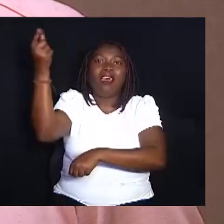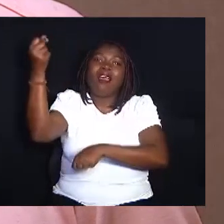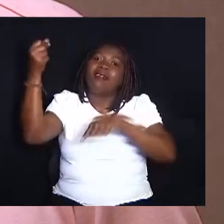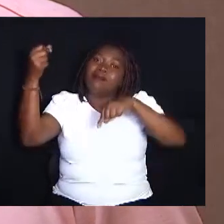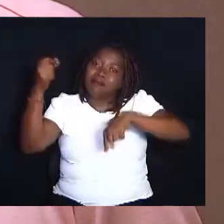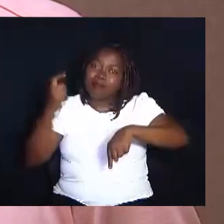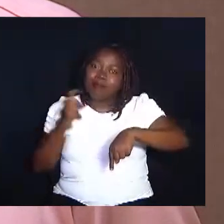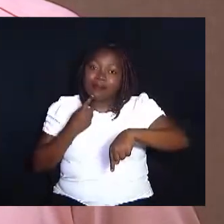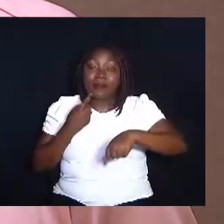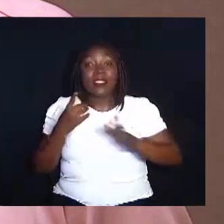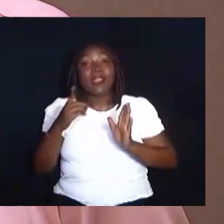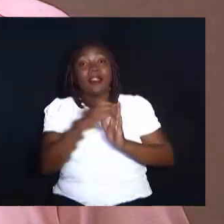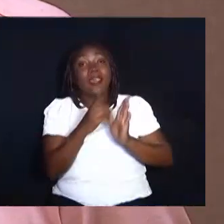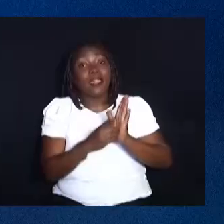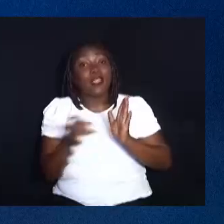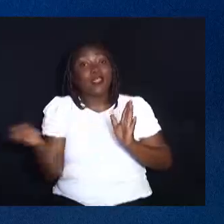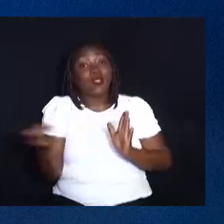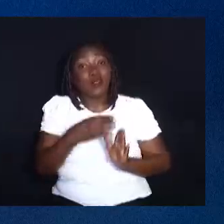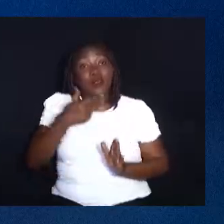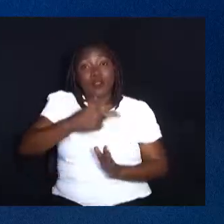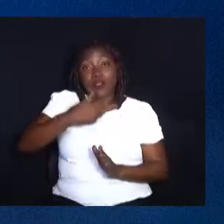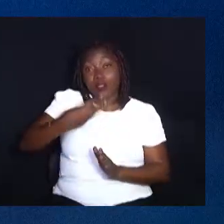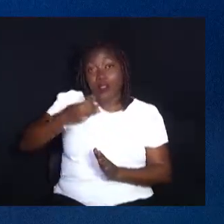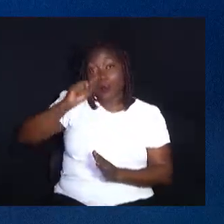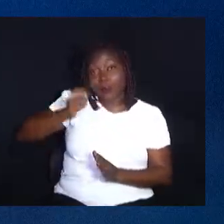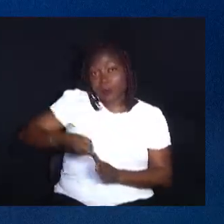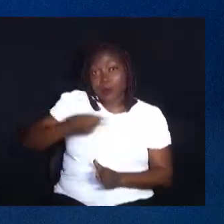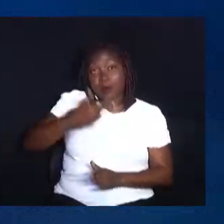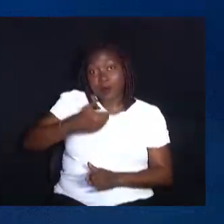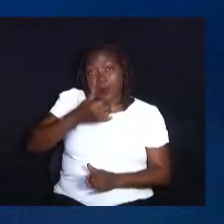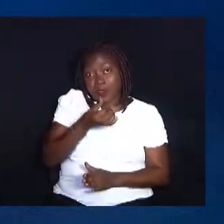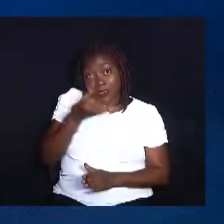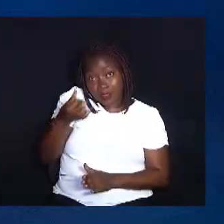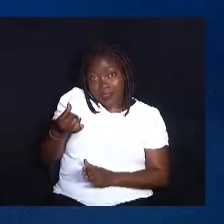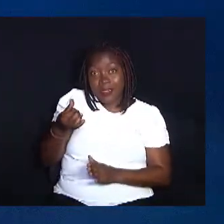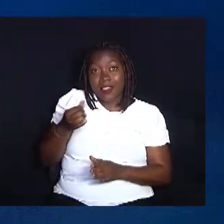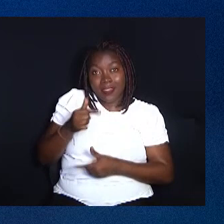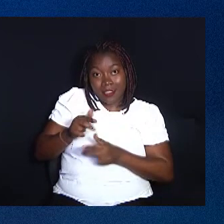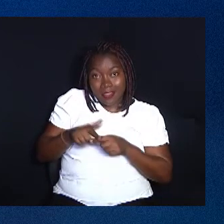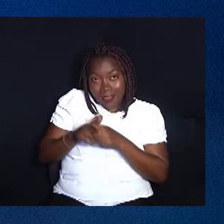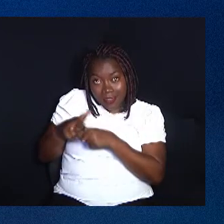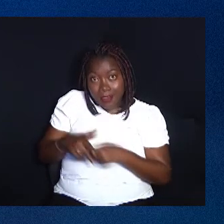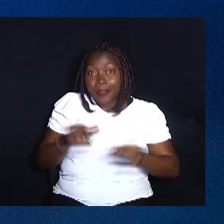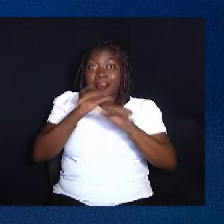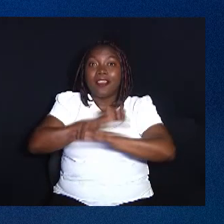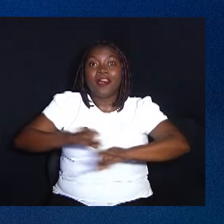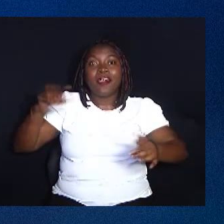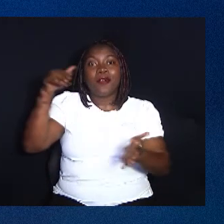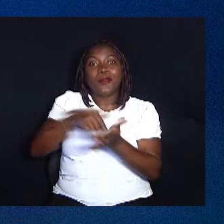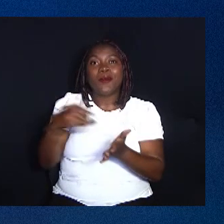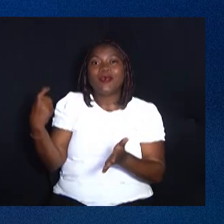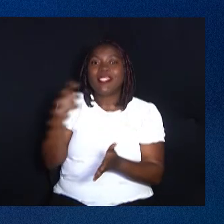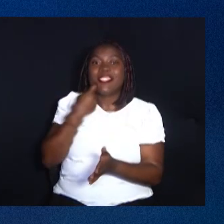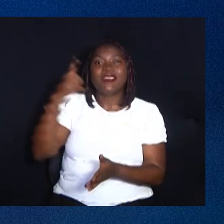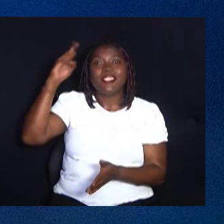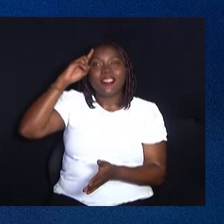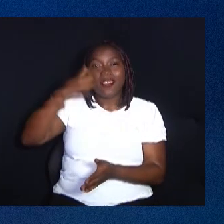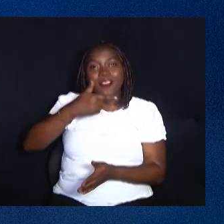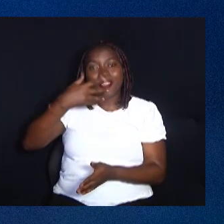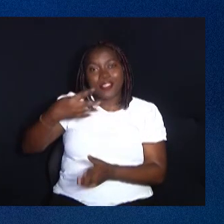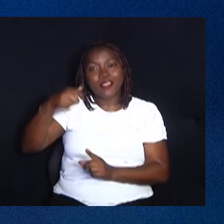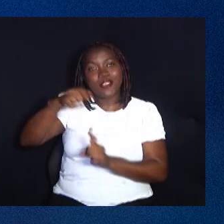momento climático que tá acontecendo na cidade de Campinas o decreto número 23.066 da operação foi publicado na última